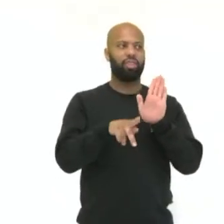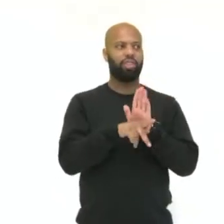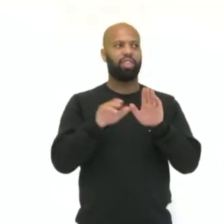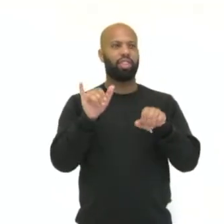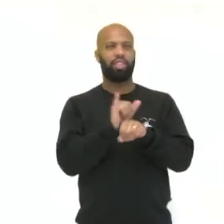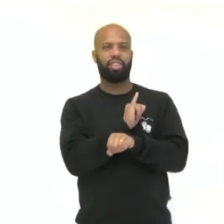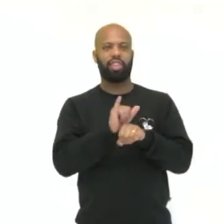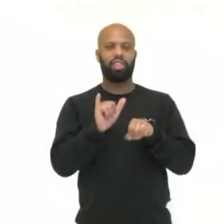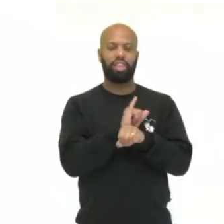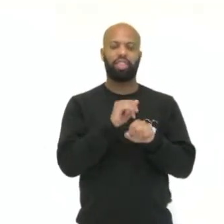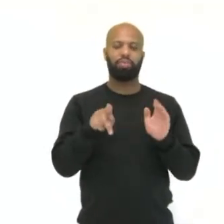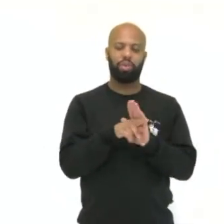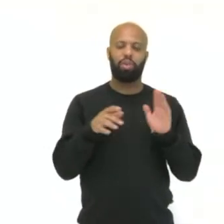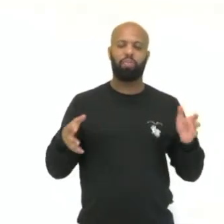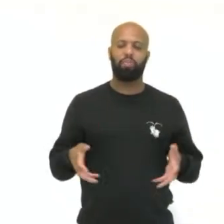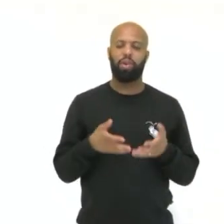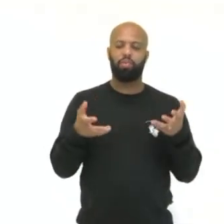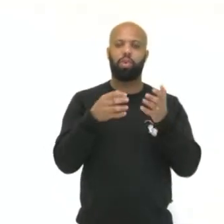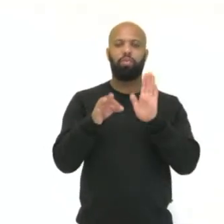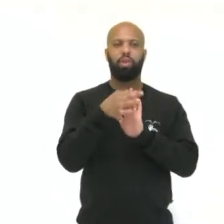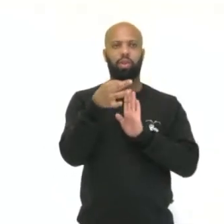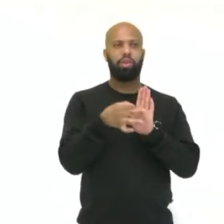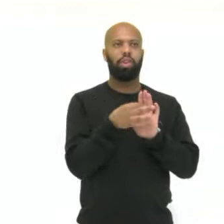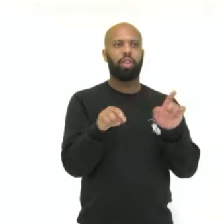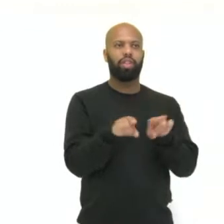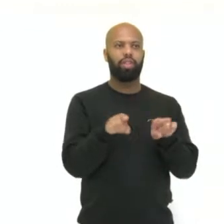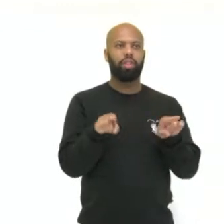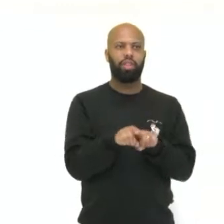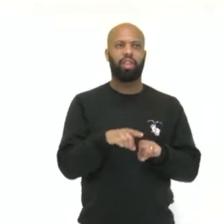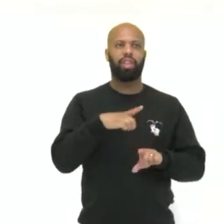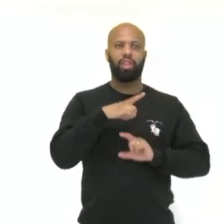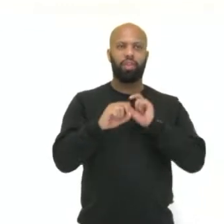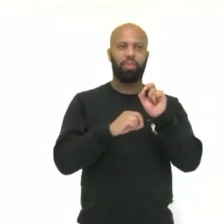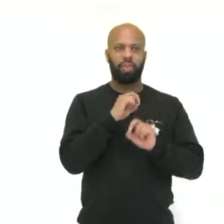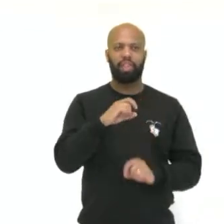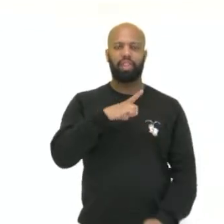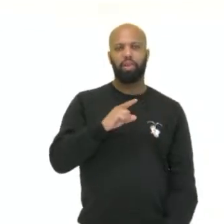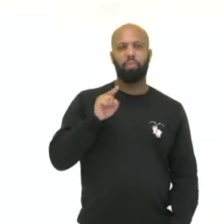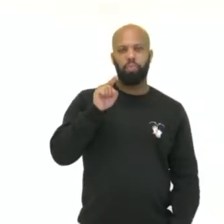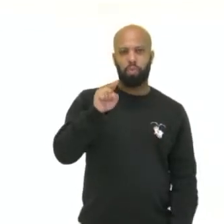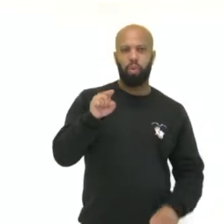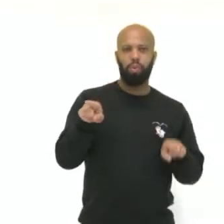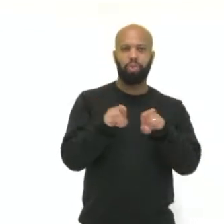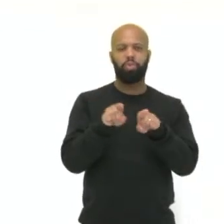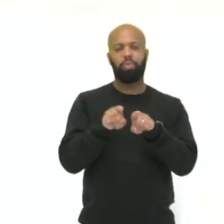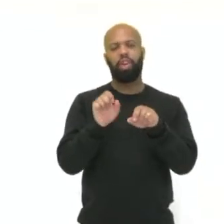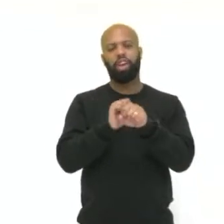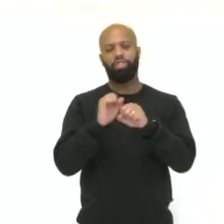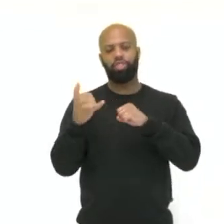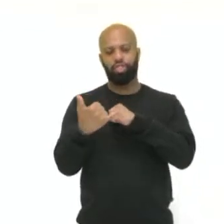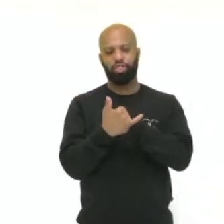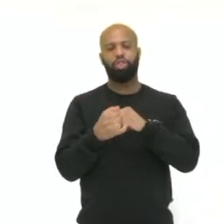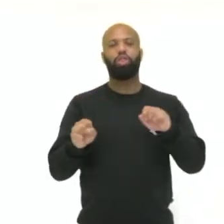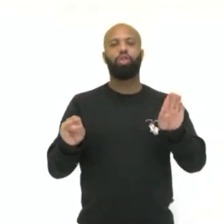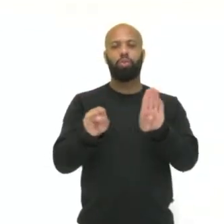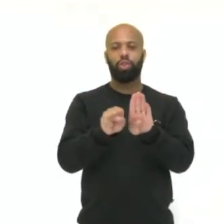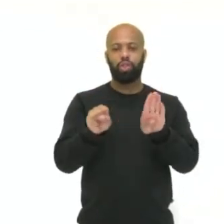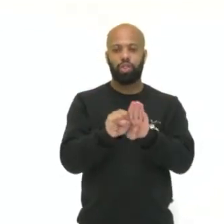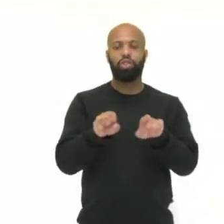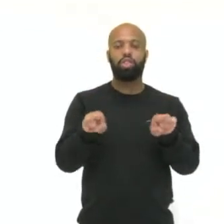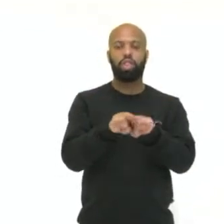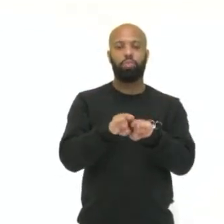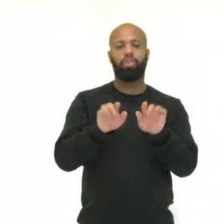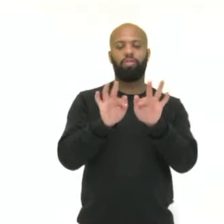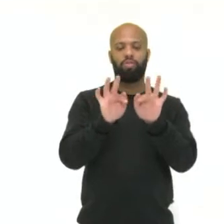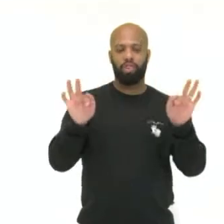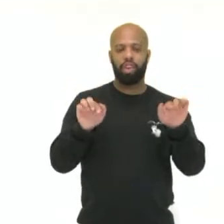de mobilização e argumentatividade, sinais e pontuação, adjetivos, substantivos, expressões de grau, verbos